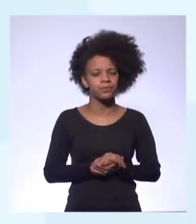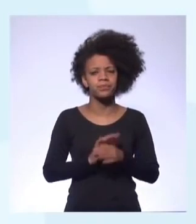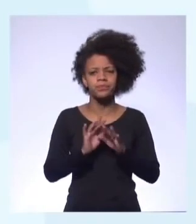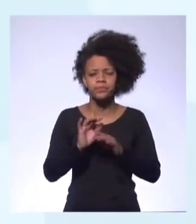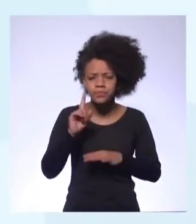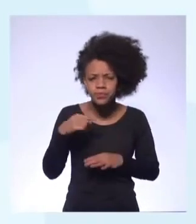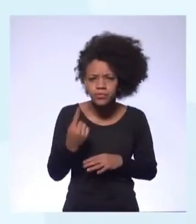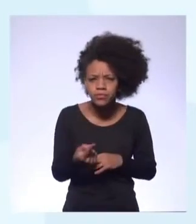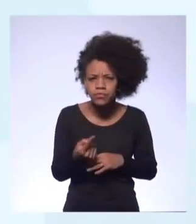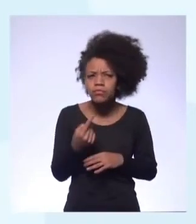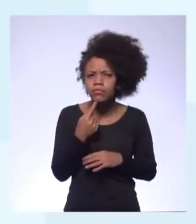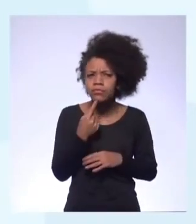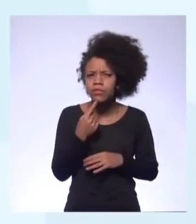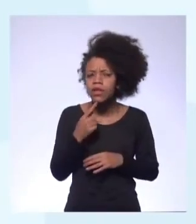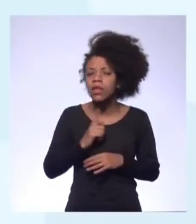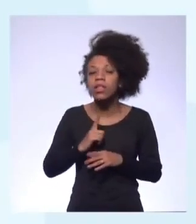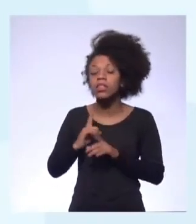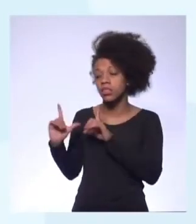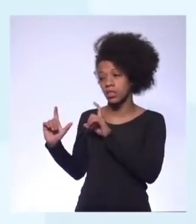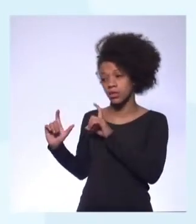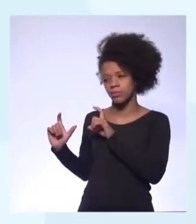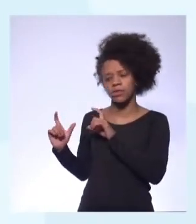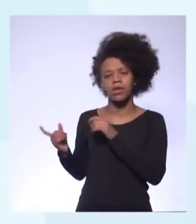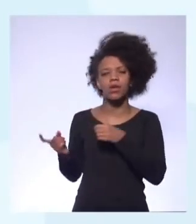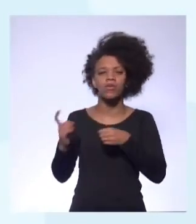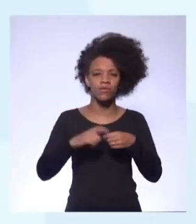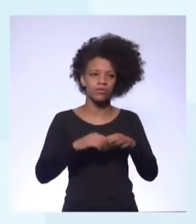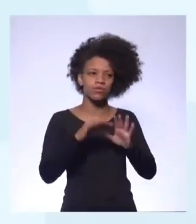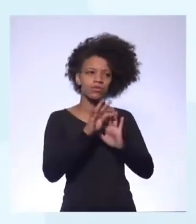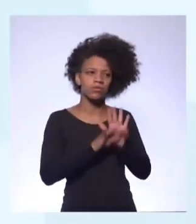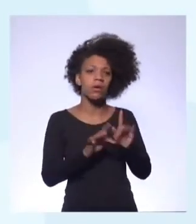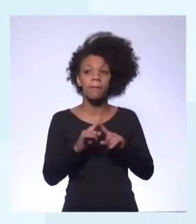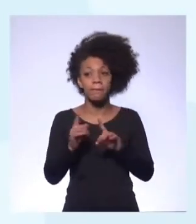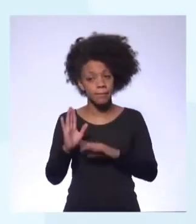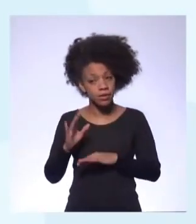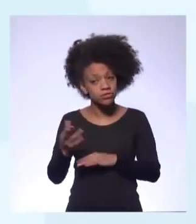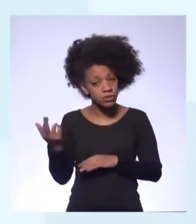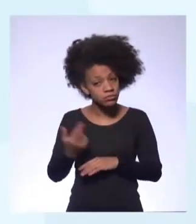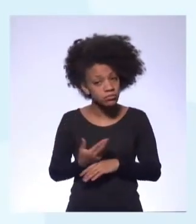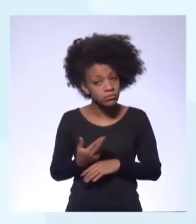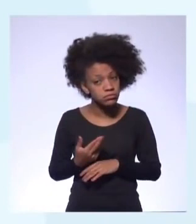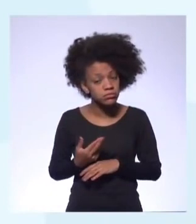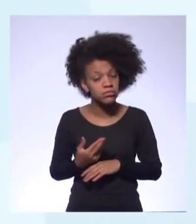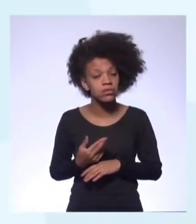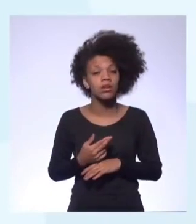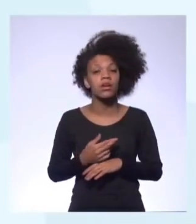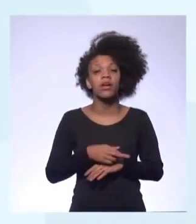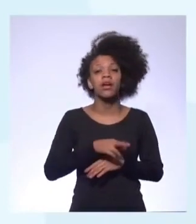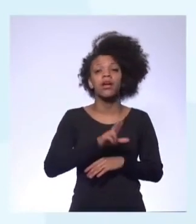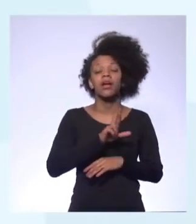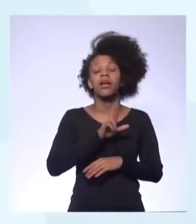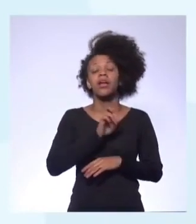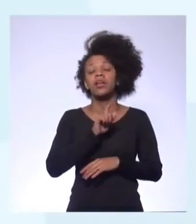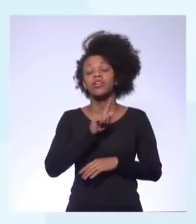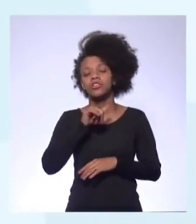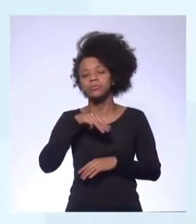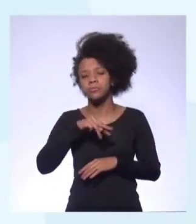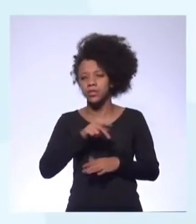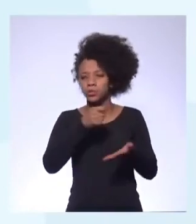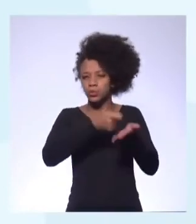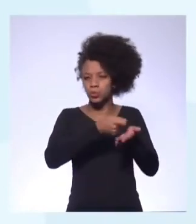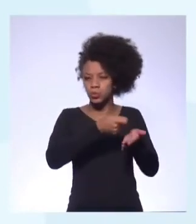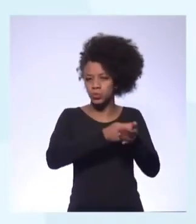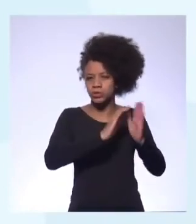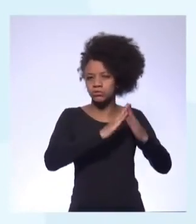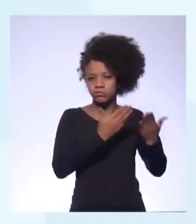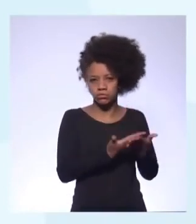Depois, aliás, deem um print nessa tela que eu volto no texto, né? Ah, melhor. Mas já estão colocando. Já estão colocando? Documento já deu? É o regimento escolar. Ok, então tudo bem. Ótimo. Então vamos lá, a